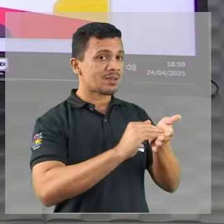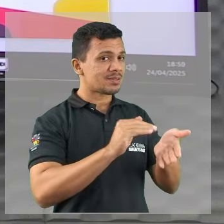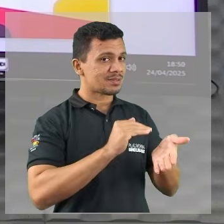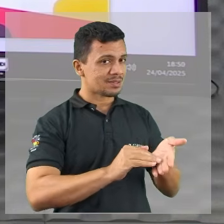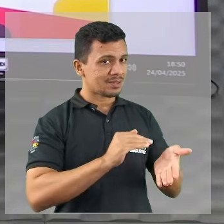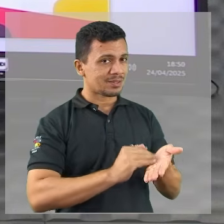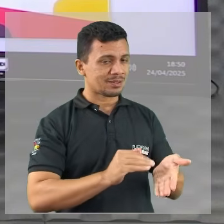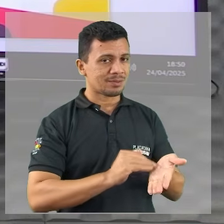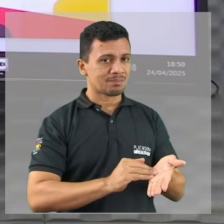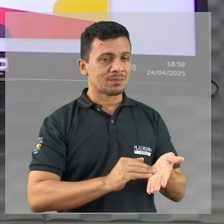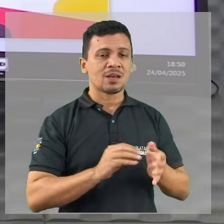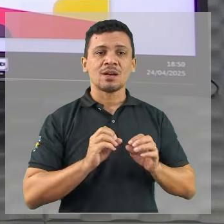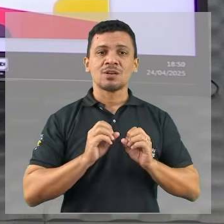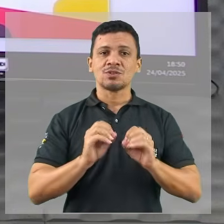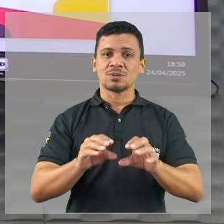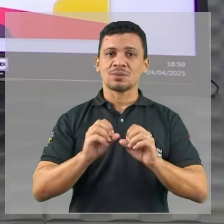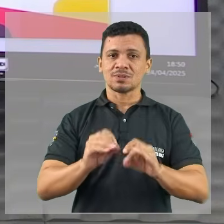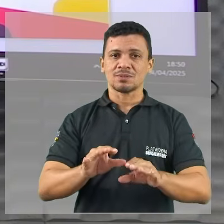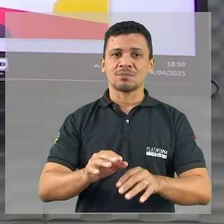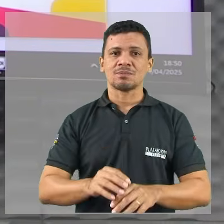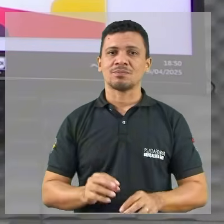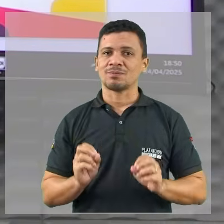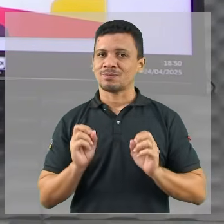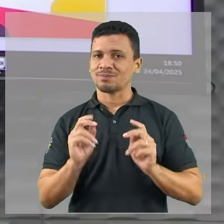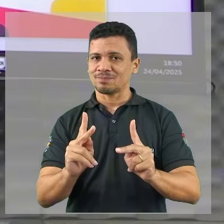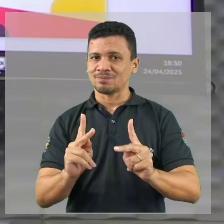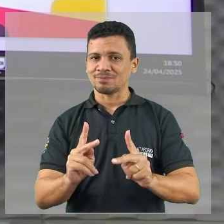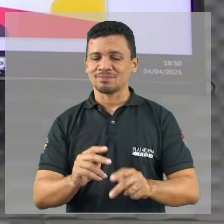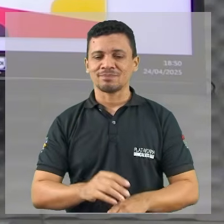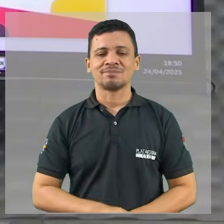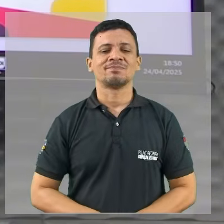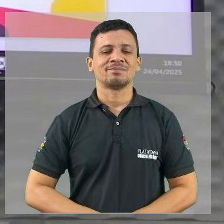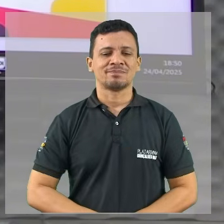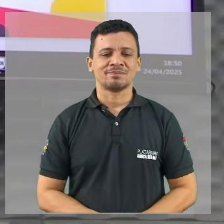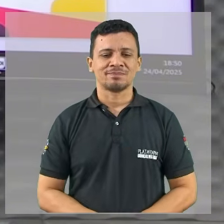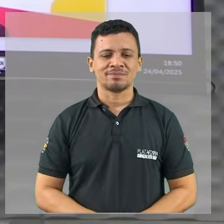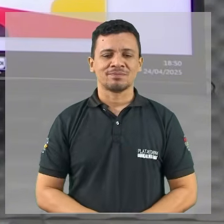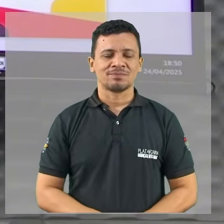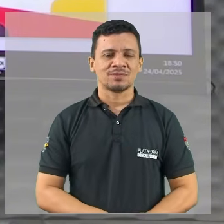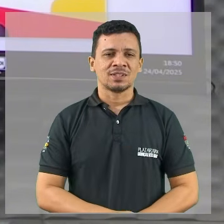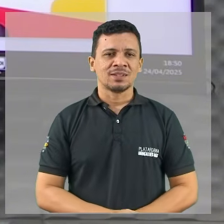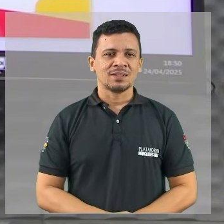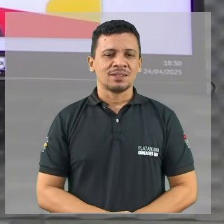Secretaria de Educação, beleza? Então vamos embora para a nossa aula.